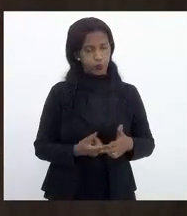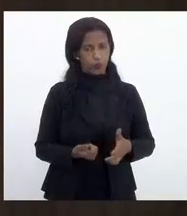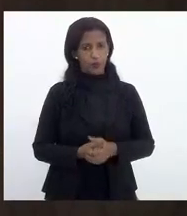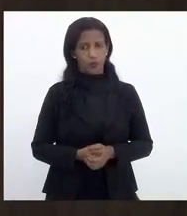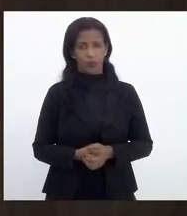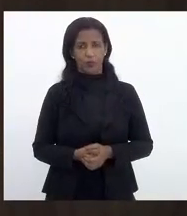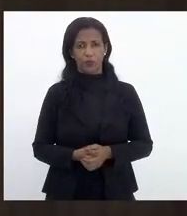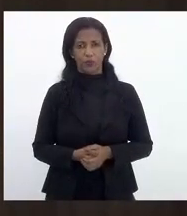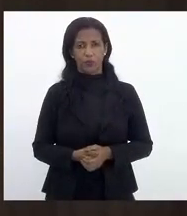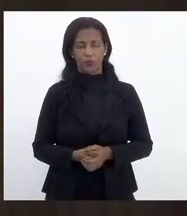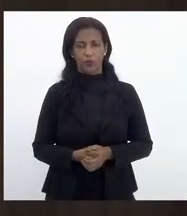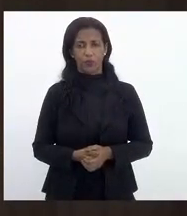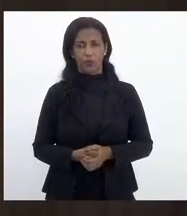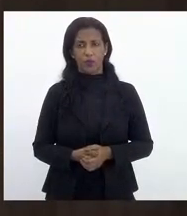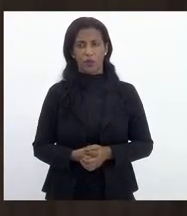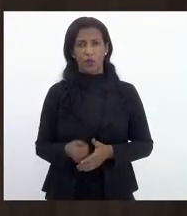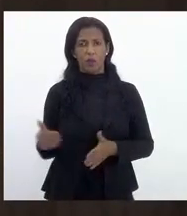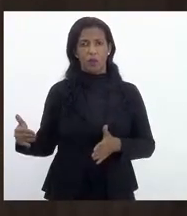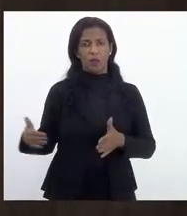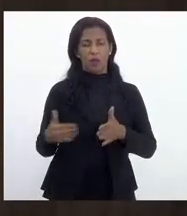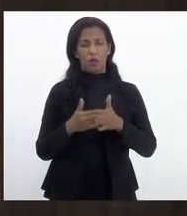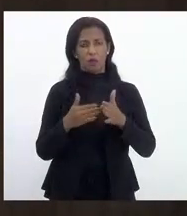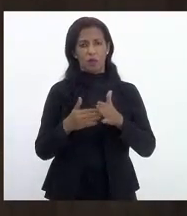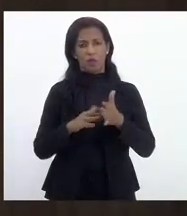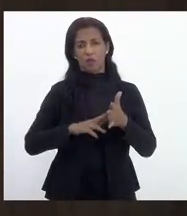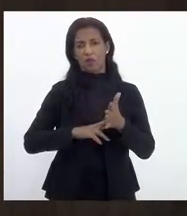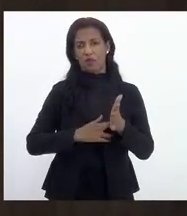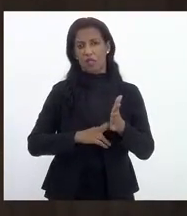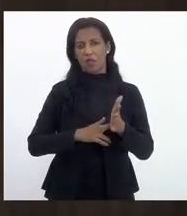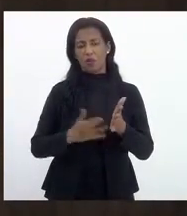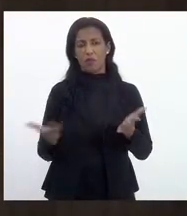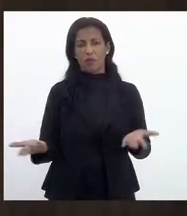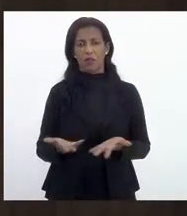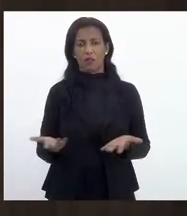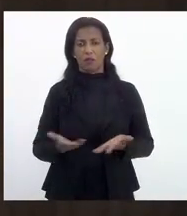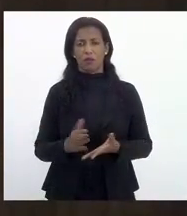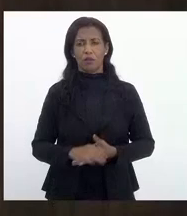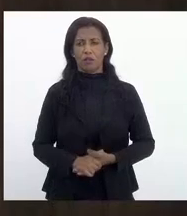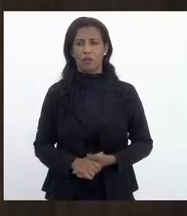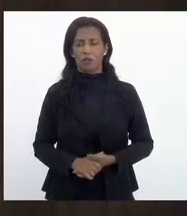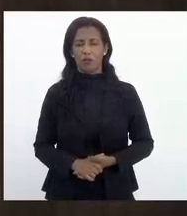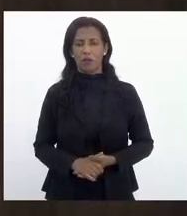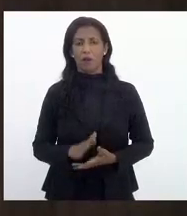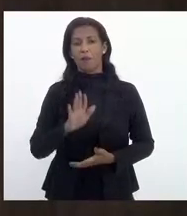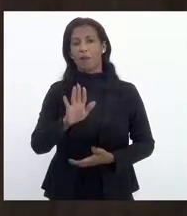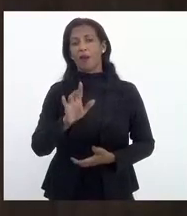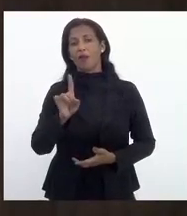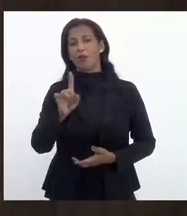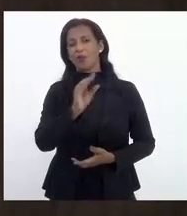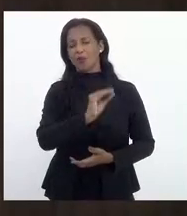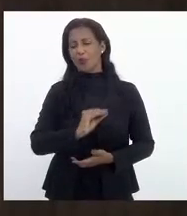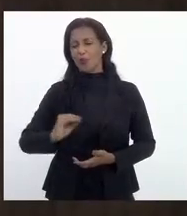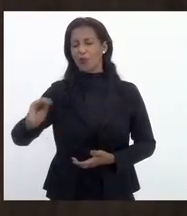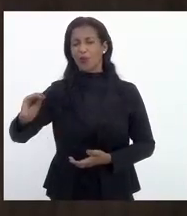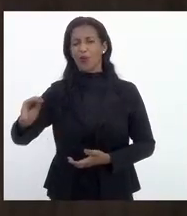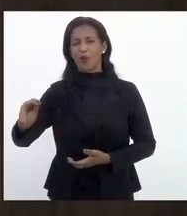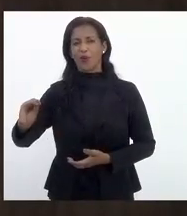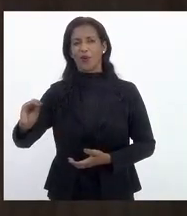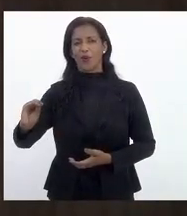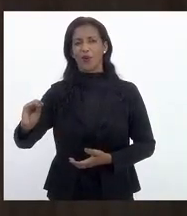de uma Norma de eficácia limitada que vai ser regulamentado agora mas o senhor foi botou na conta